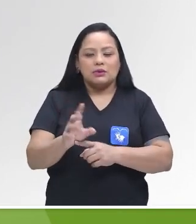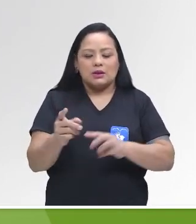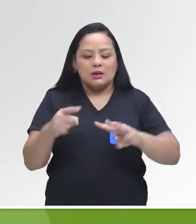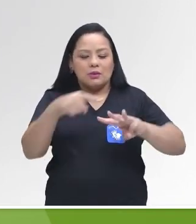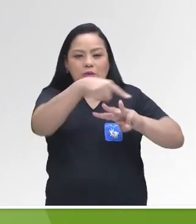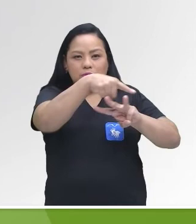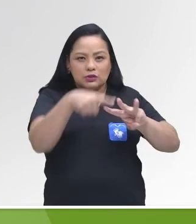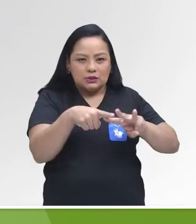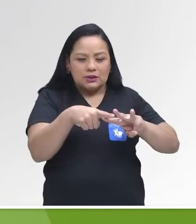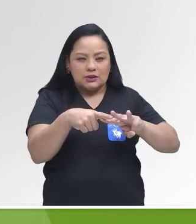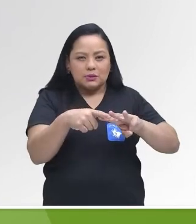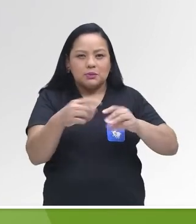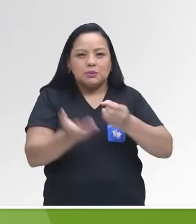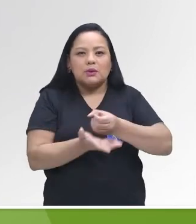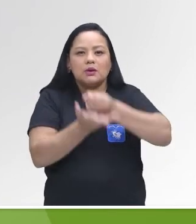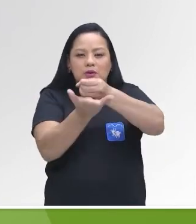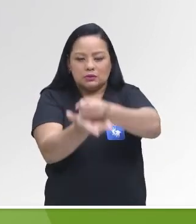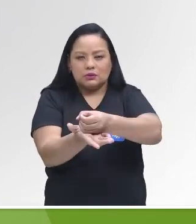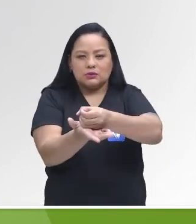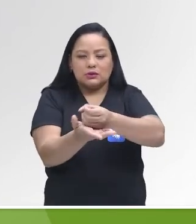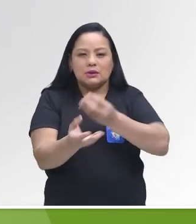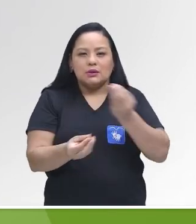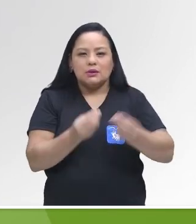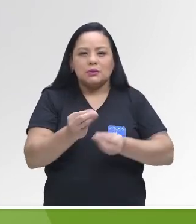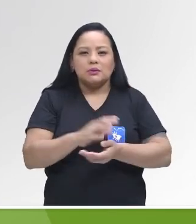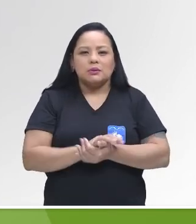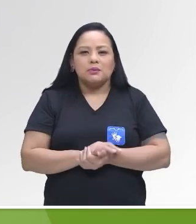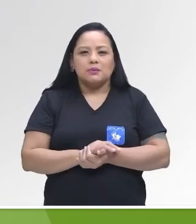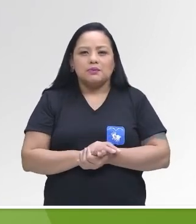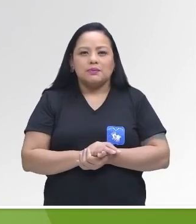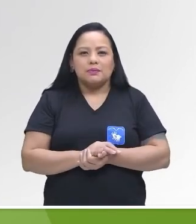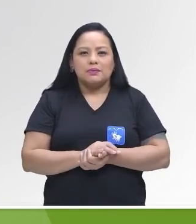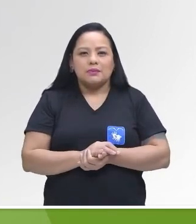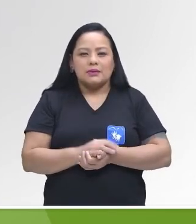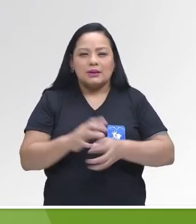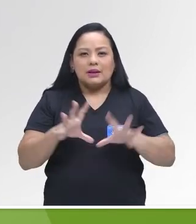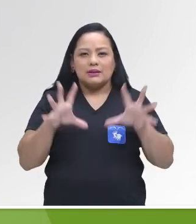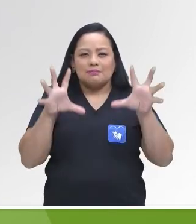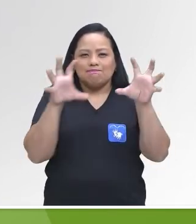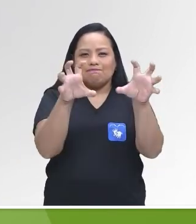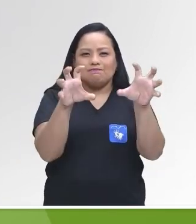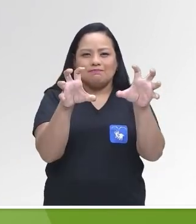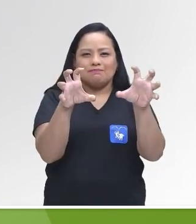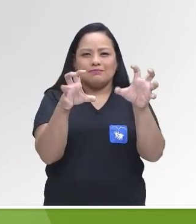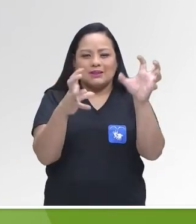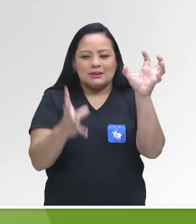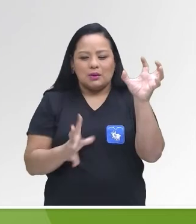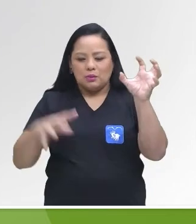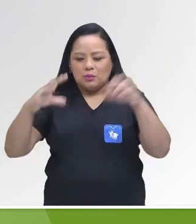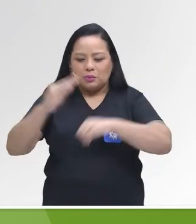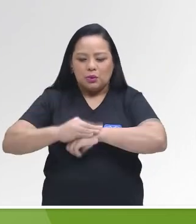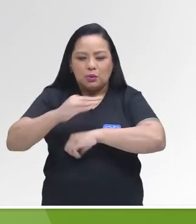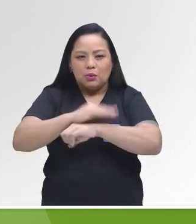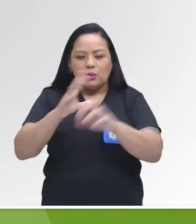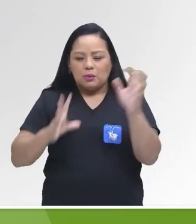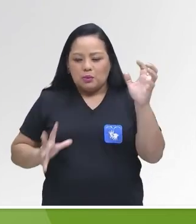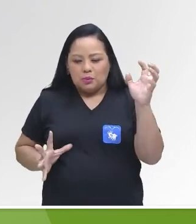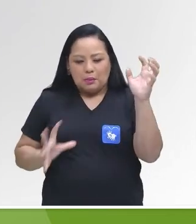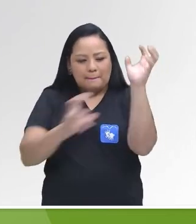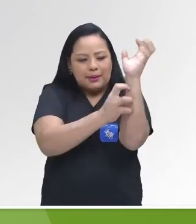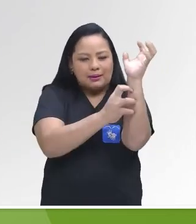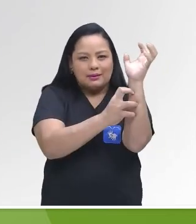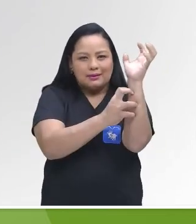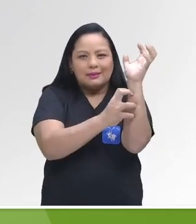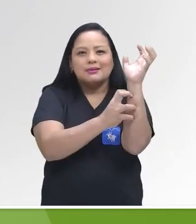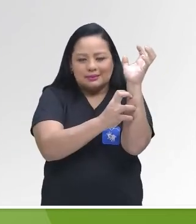dela que vai ajudá-la a se fixar nos objetos, né? Então, ela vai pular de um local para o outro e ali ela consegue